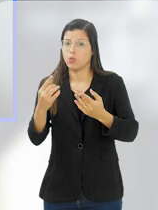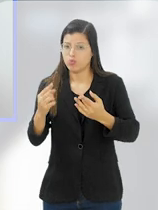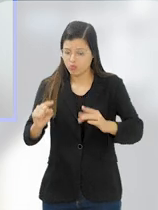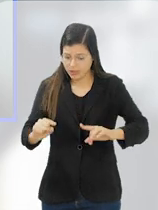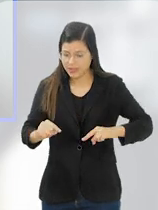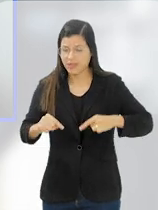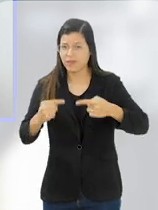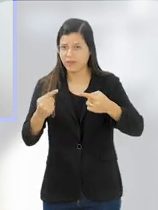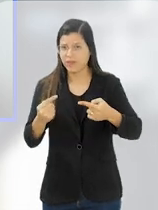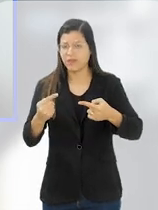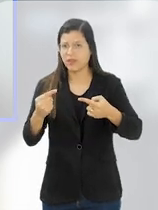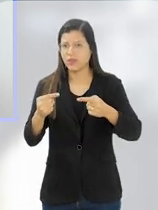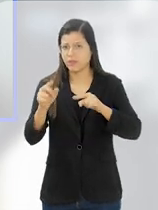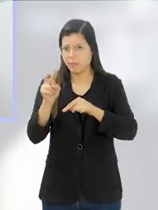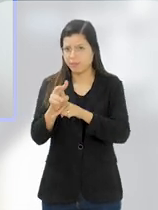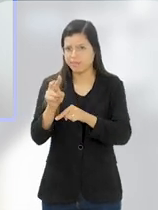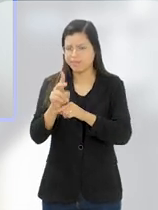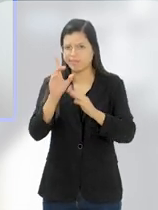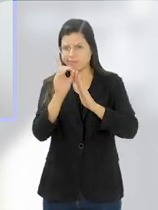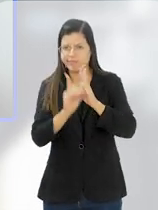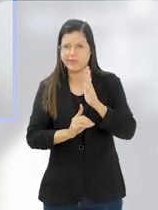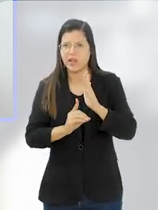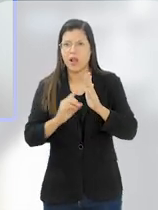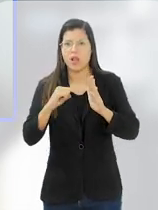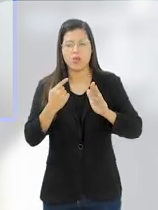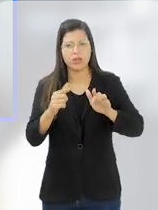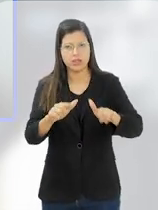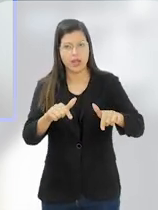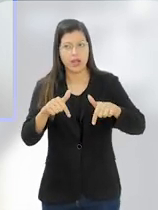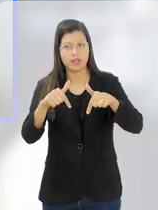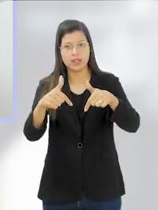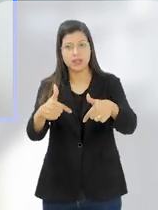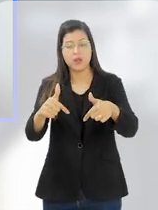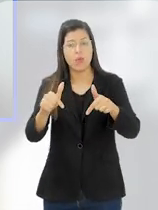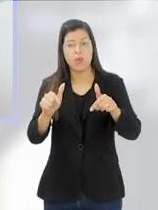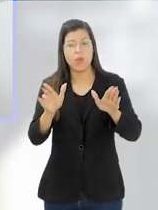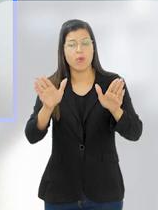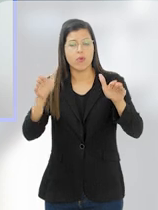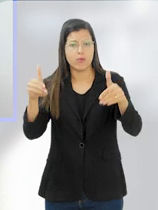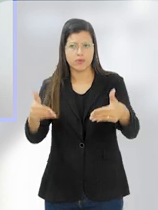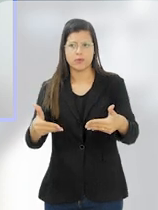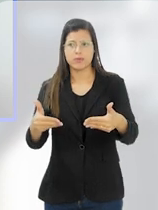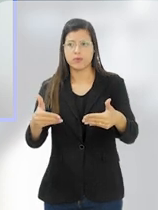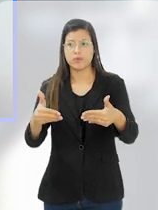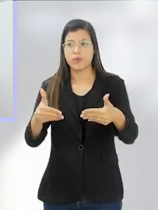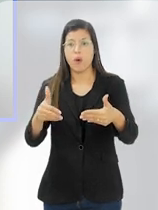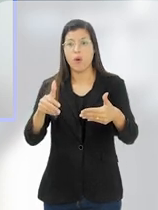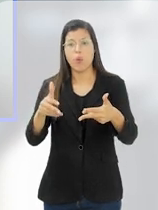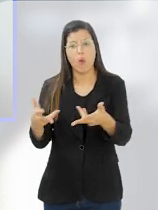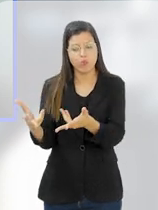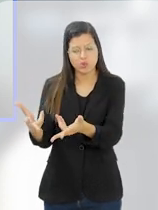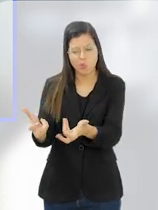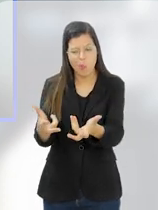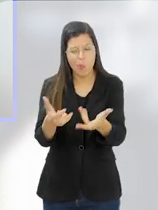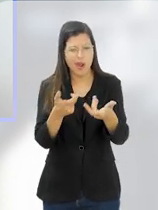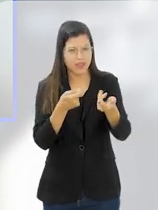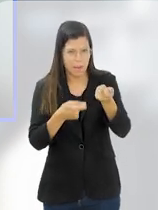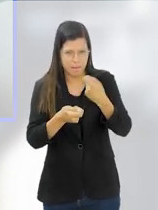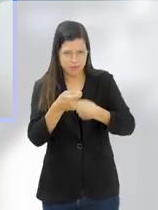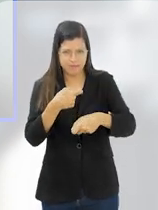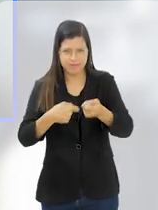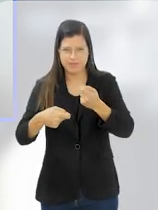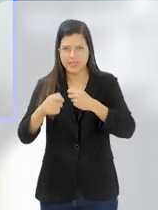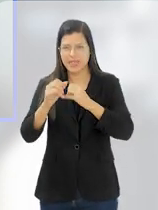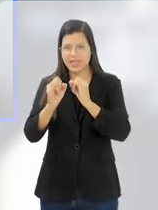vista da proteção dos seus direitos, né? A nossa atuação é bastante voltada às questões ligadas à exploração comercial dessas pessoas